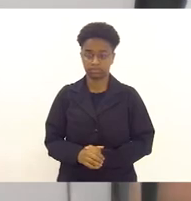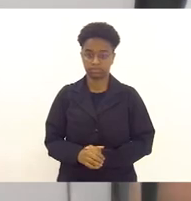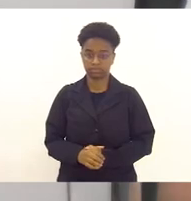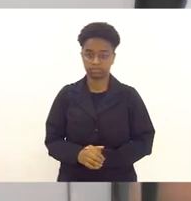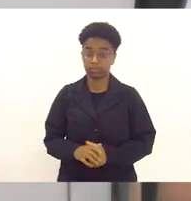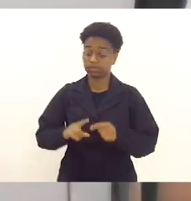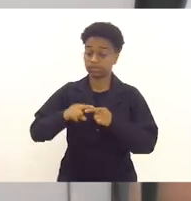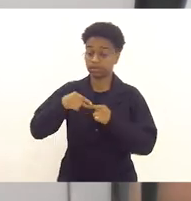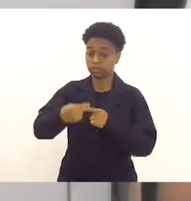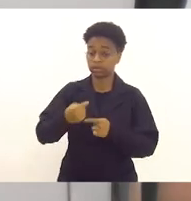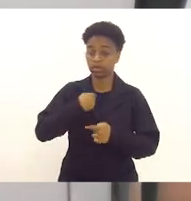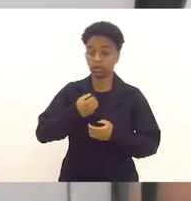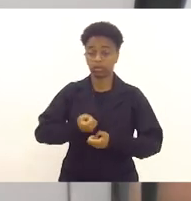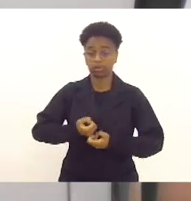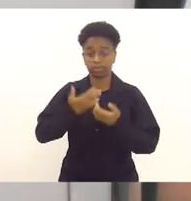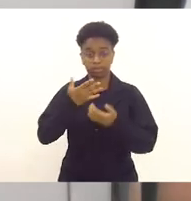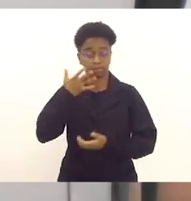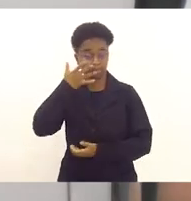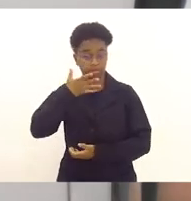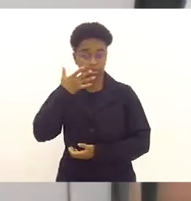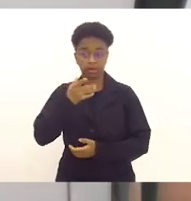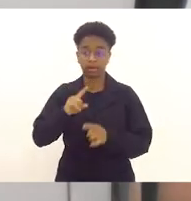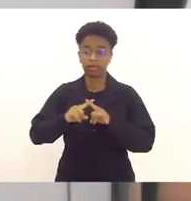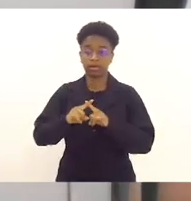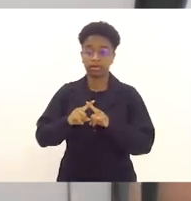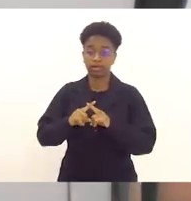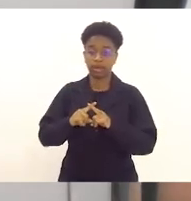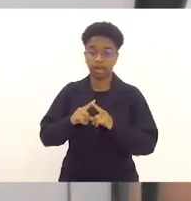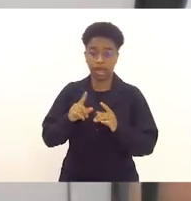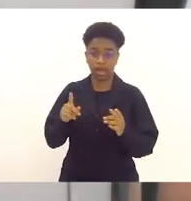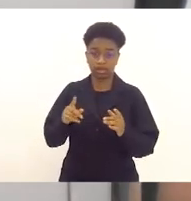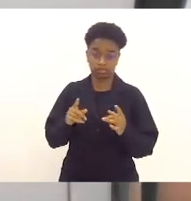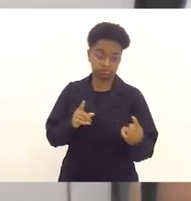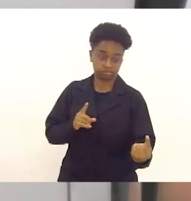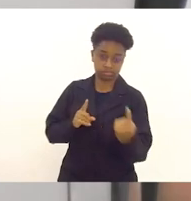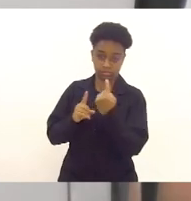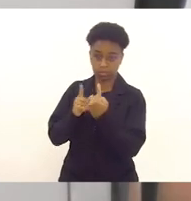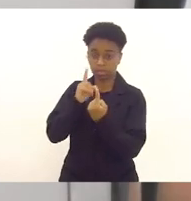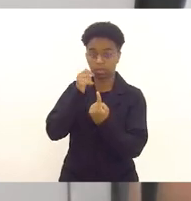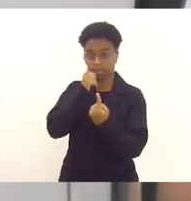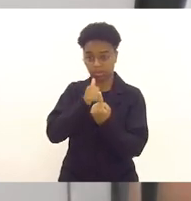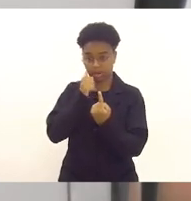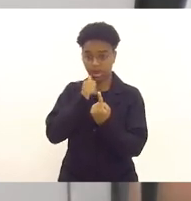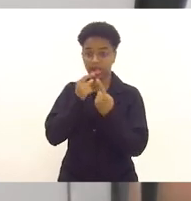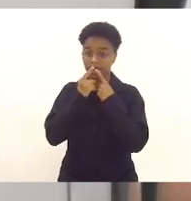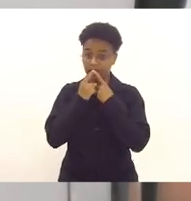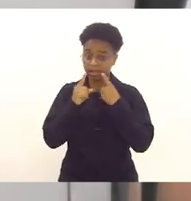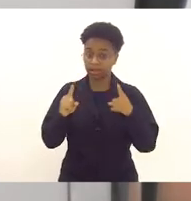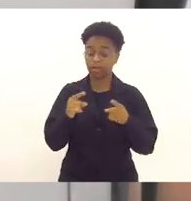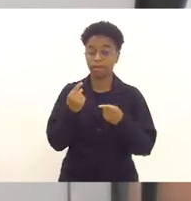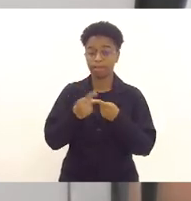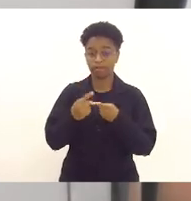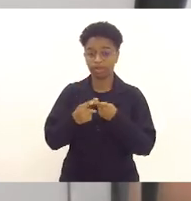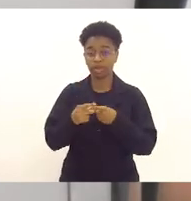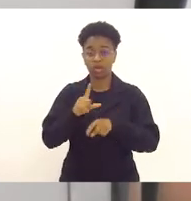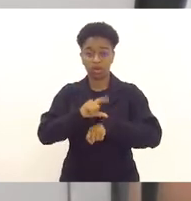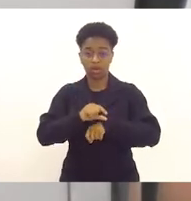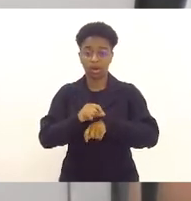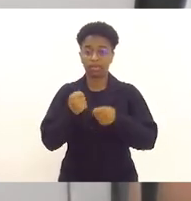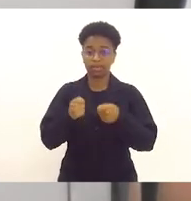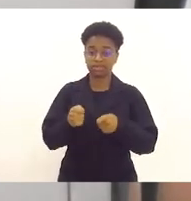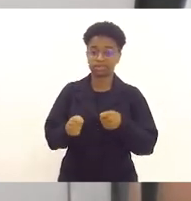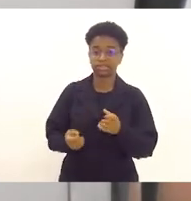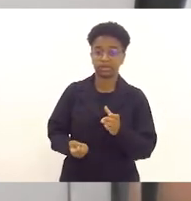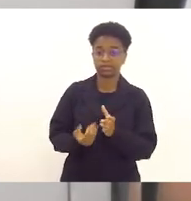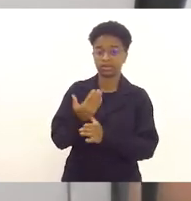fui prestar meu depoimento é surgiu até uma figura feminina reclamando que tinha aqui naquele horário que apareceu